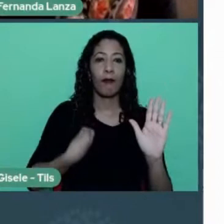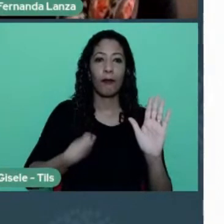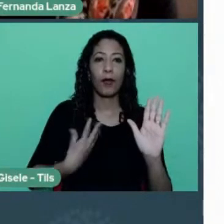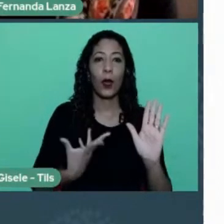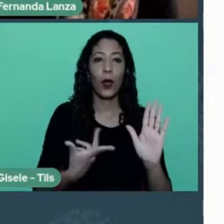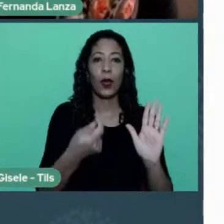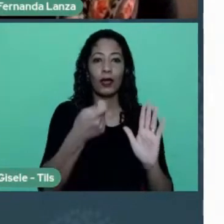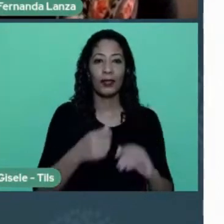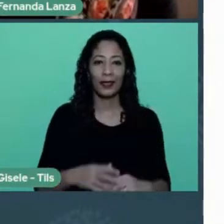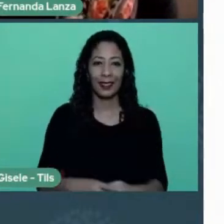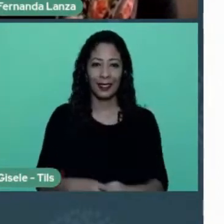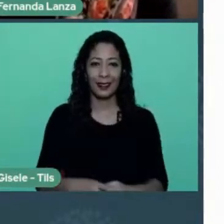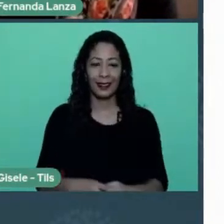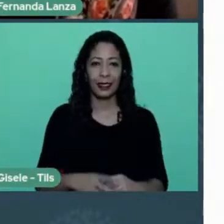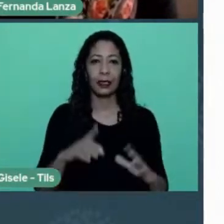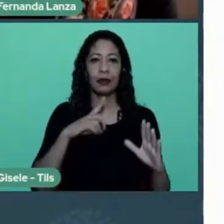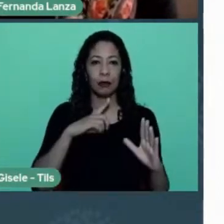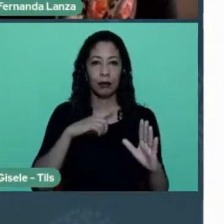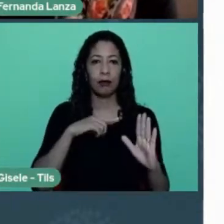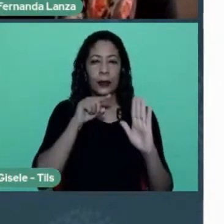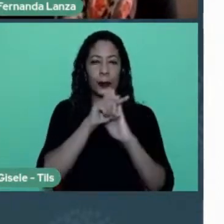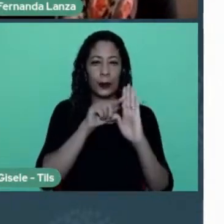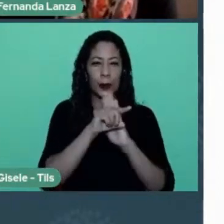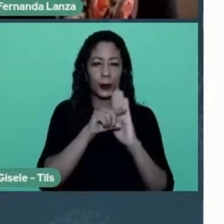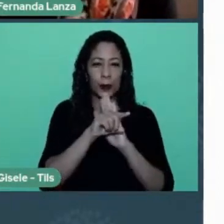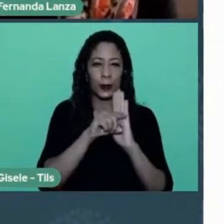vida. Então, questionários de qualidade de vida